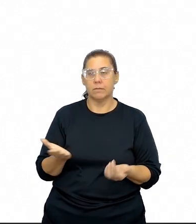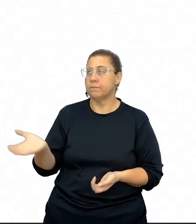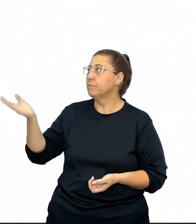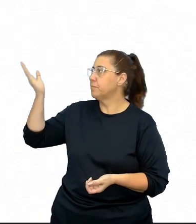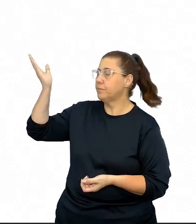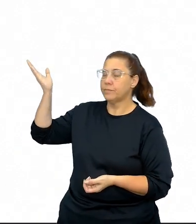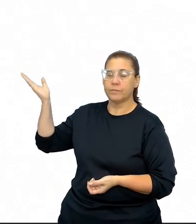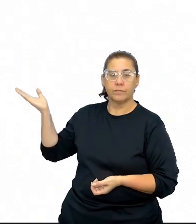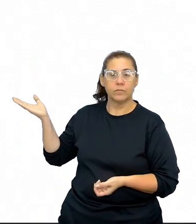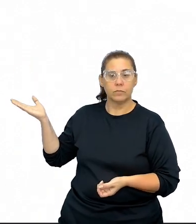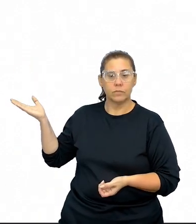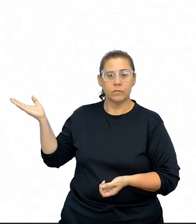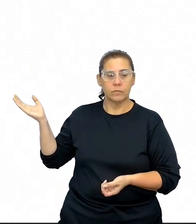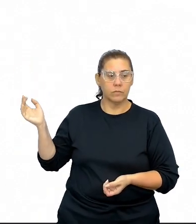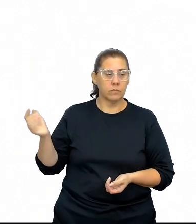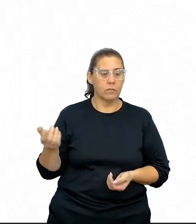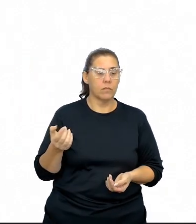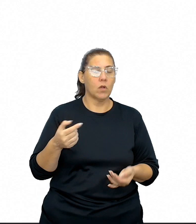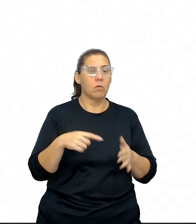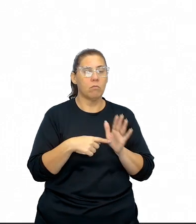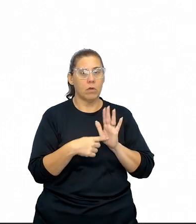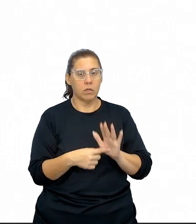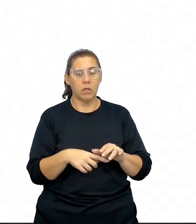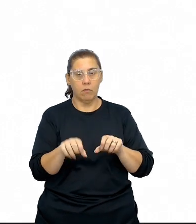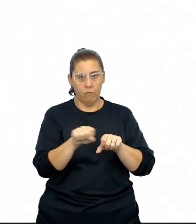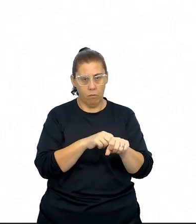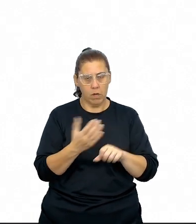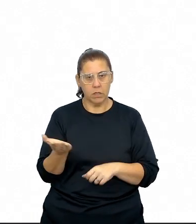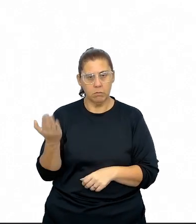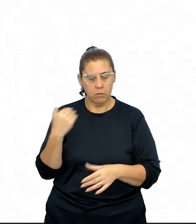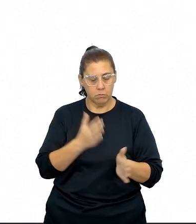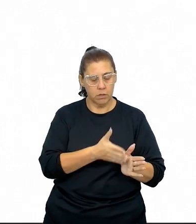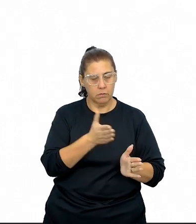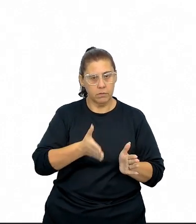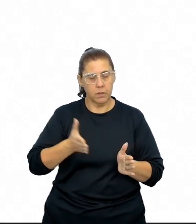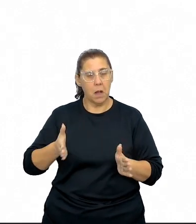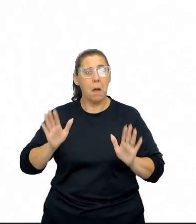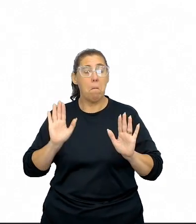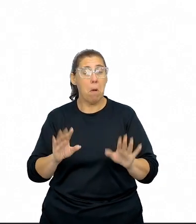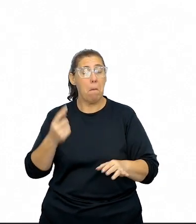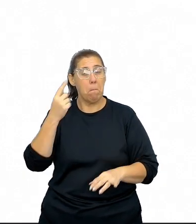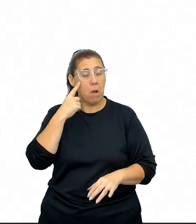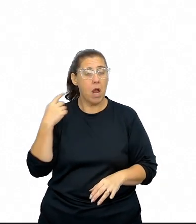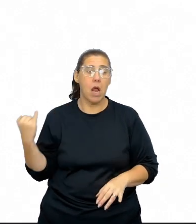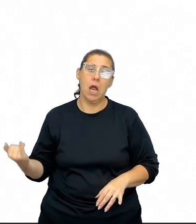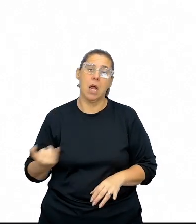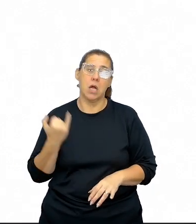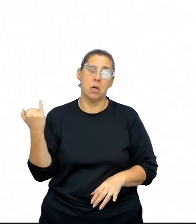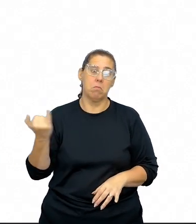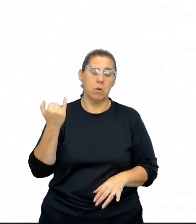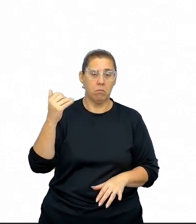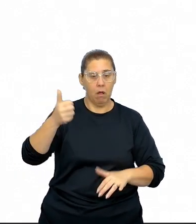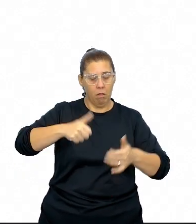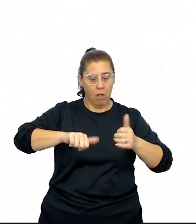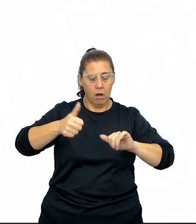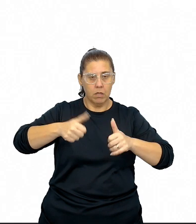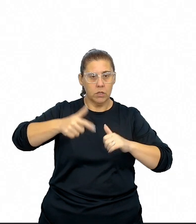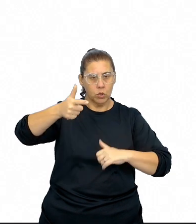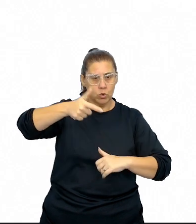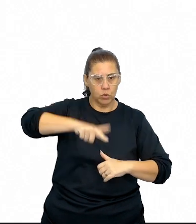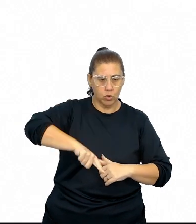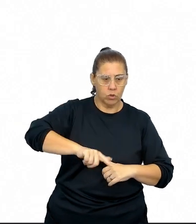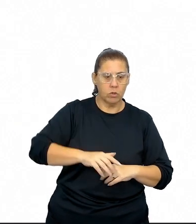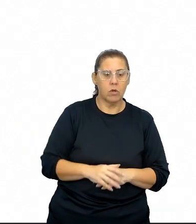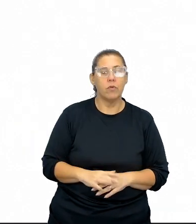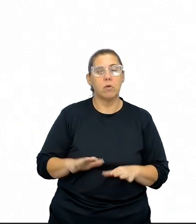foi apresentado na formação passada de etapa, mas eu penso ser importante nós analisarmos novamente, né,